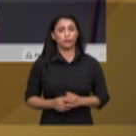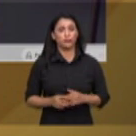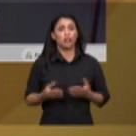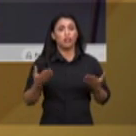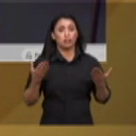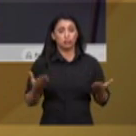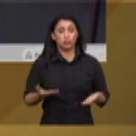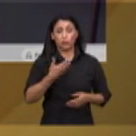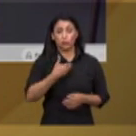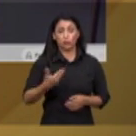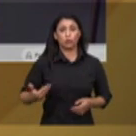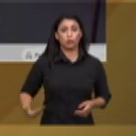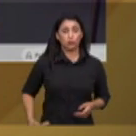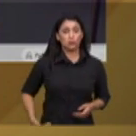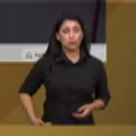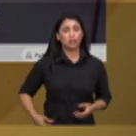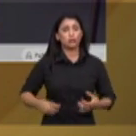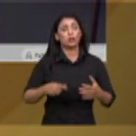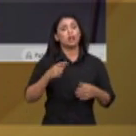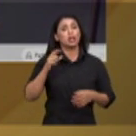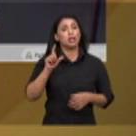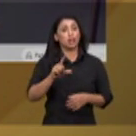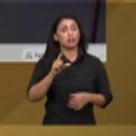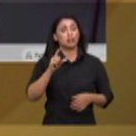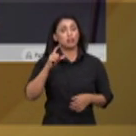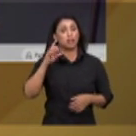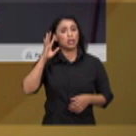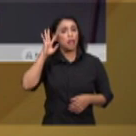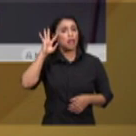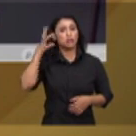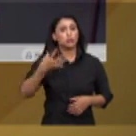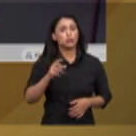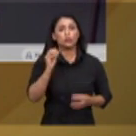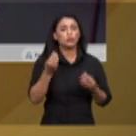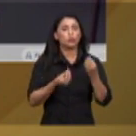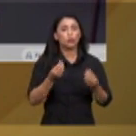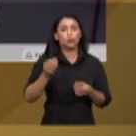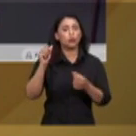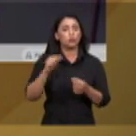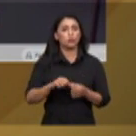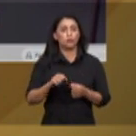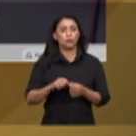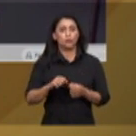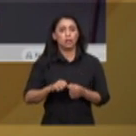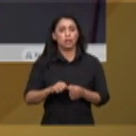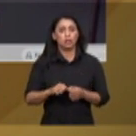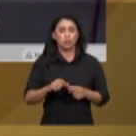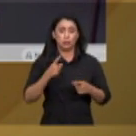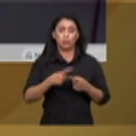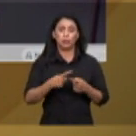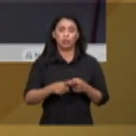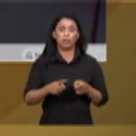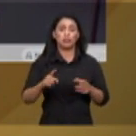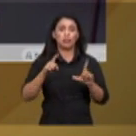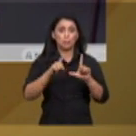União, assim, desenhar, nos termos em que a União delimitar, e isso, insisto, é pacífico.